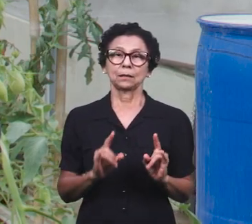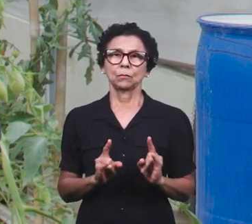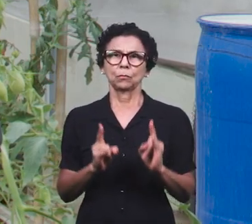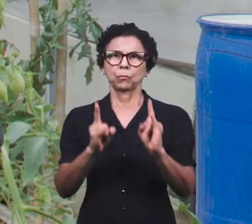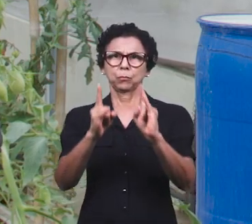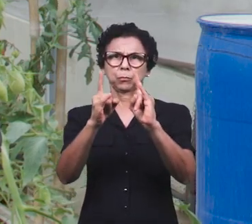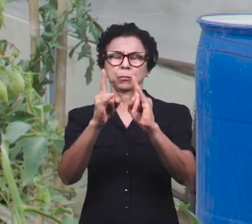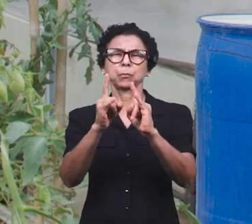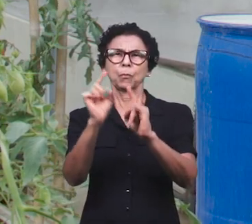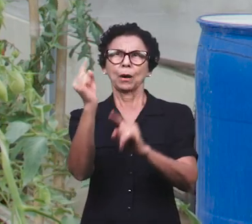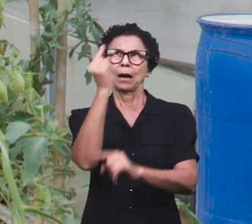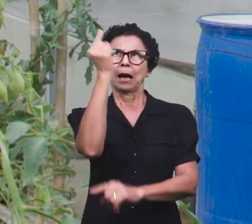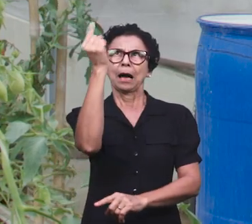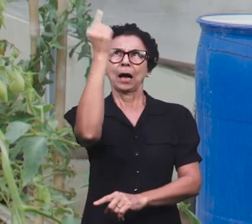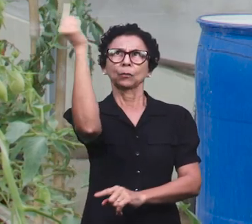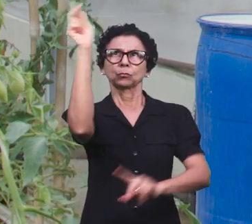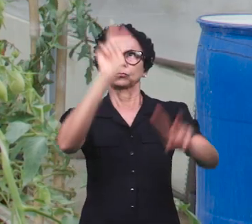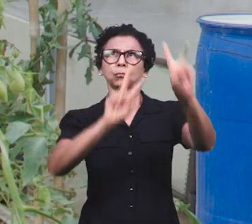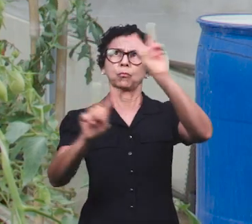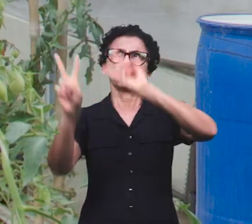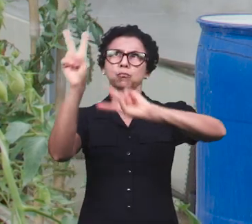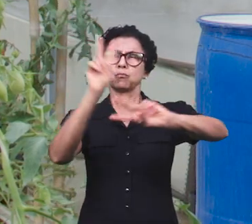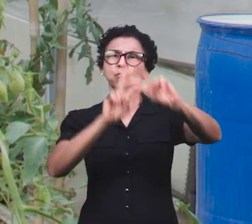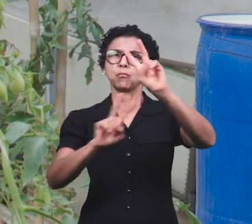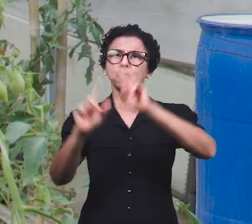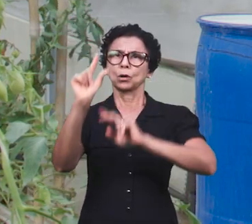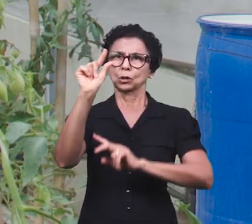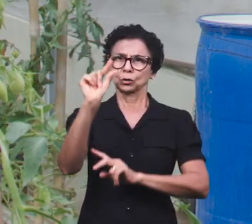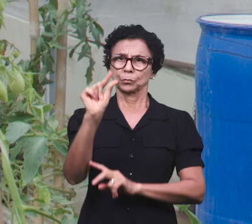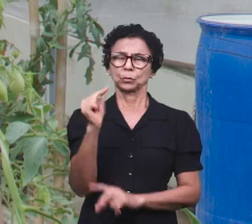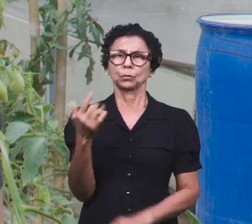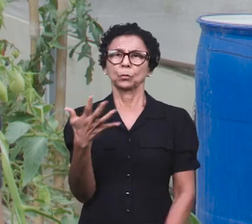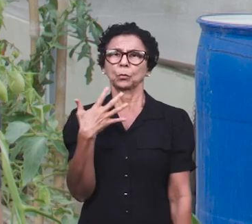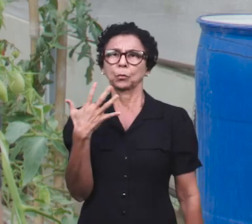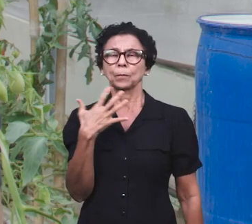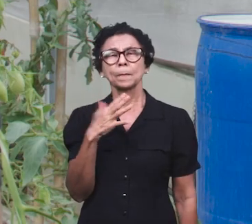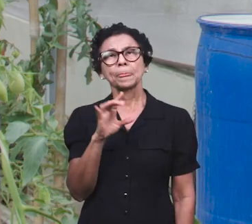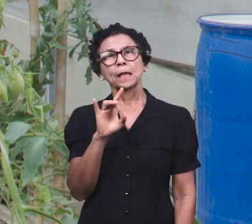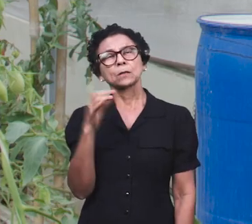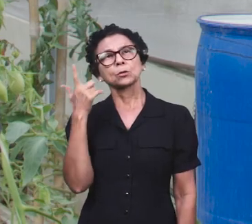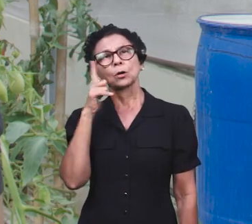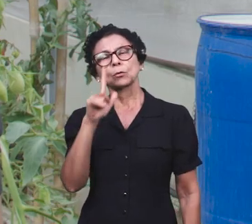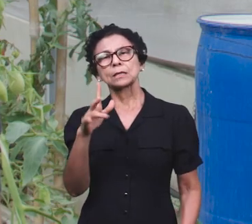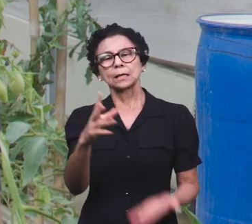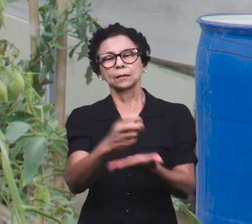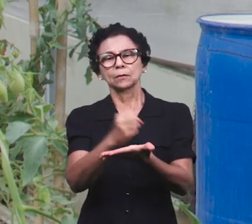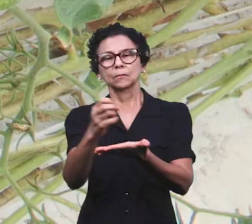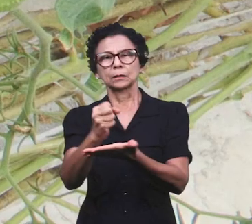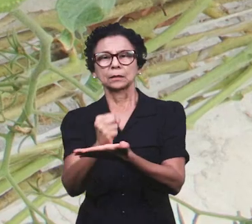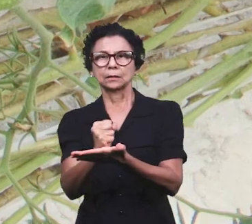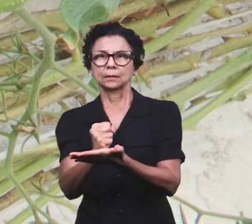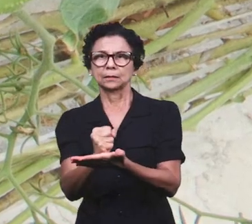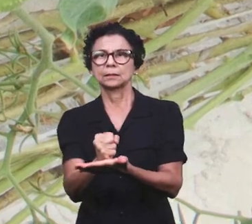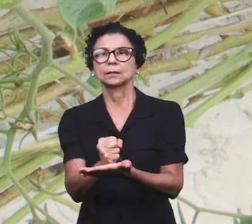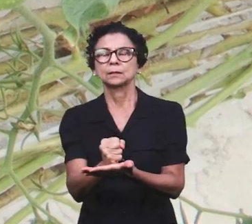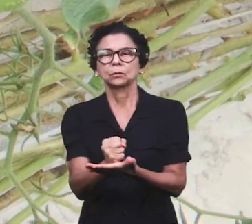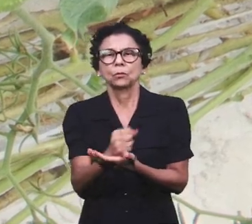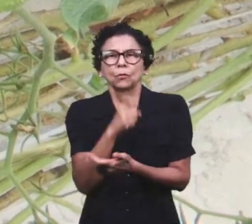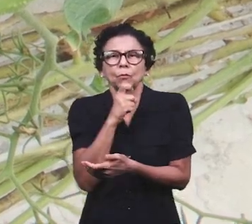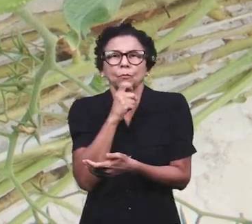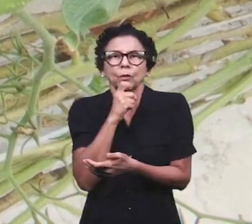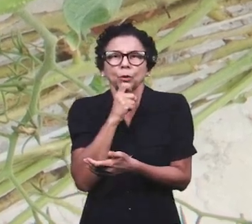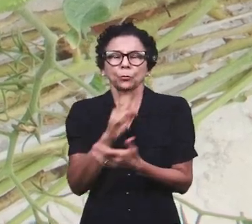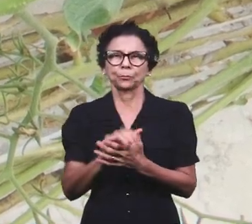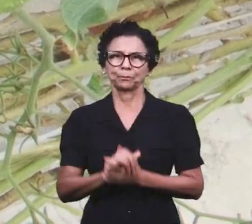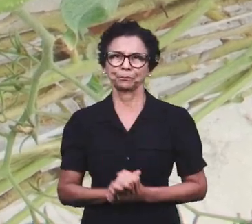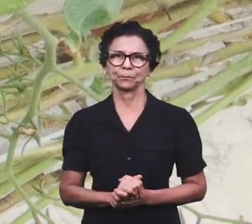venta bastante, consegue amenizar um pouco. Mas a gente só consegue cultivar no período fora do verão. A técnica de